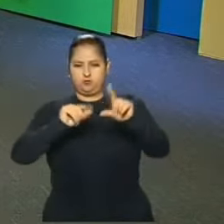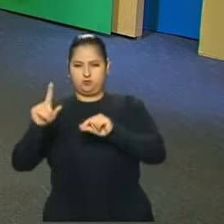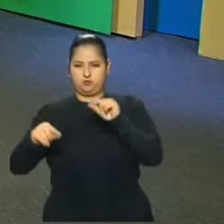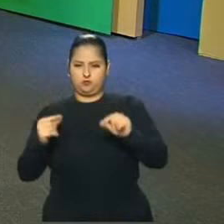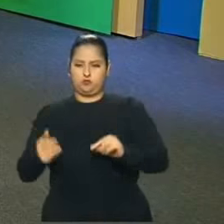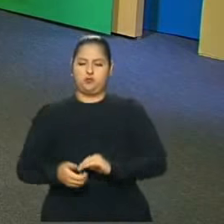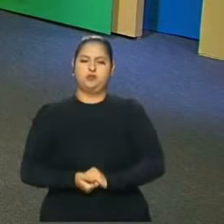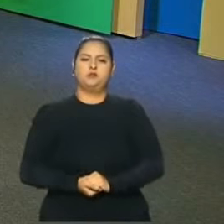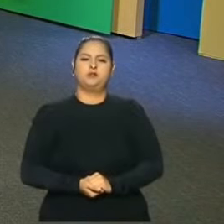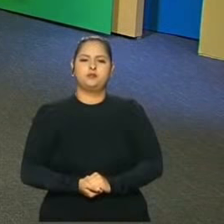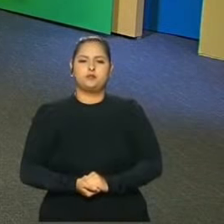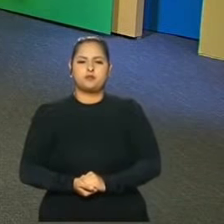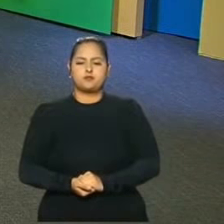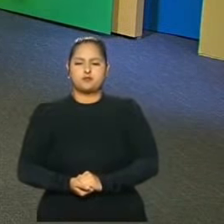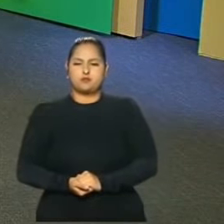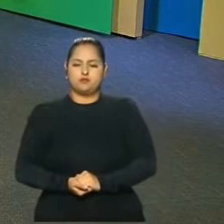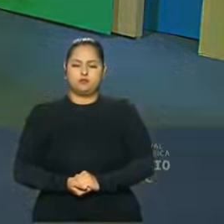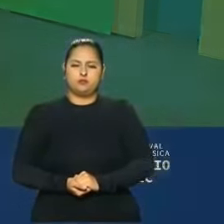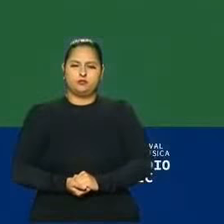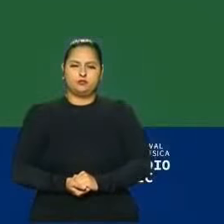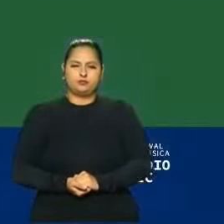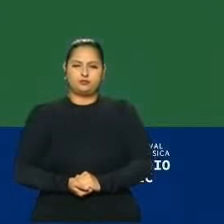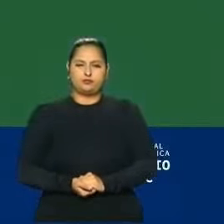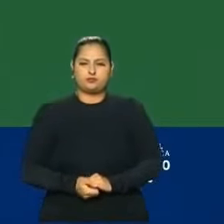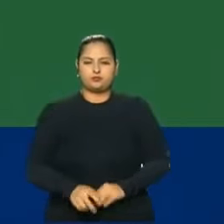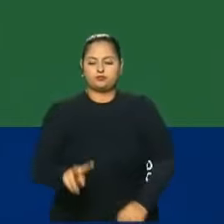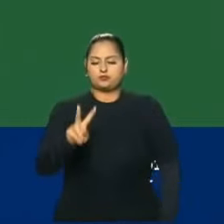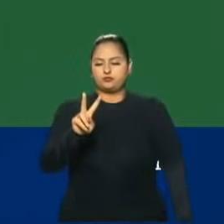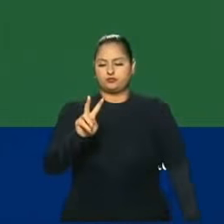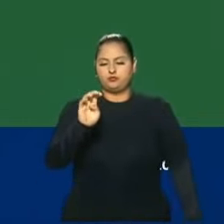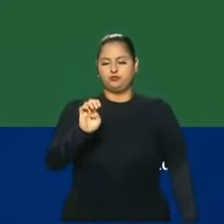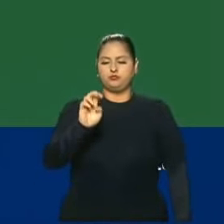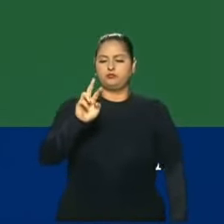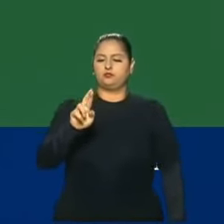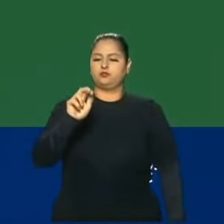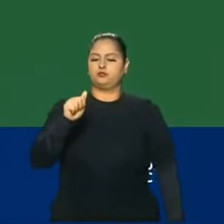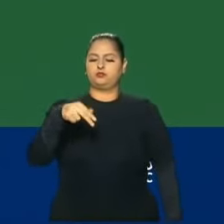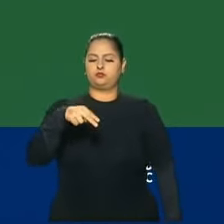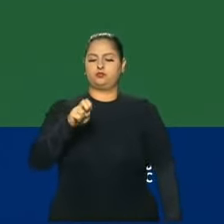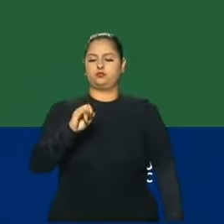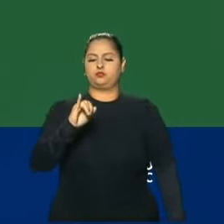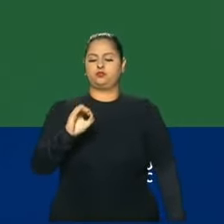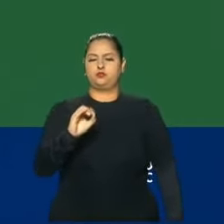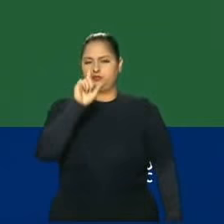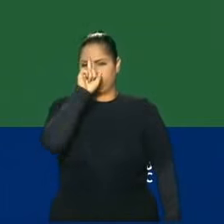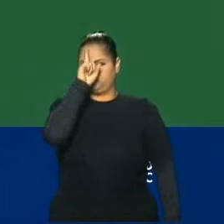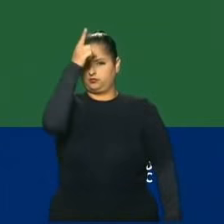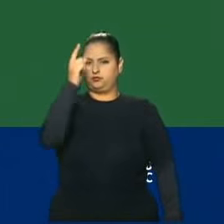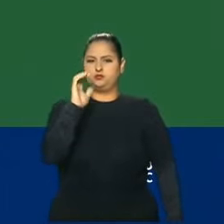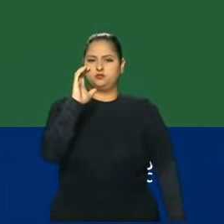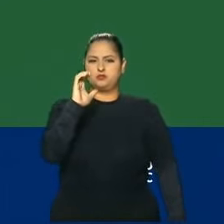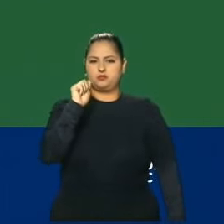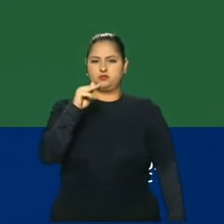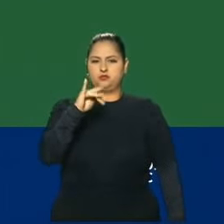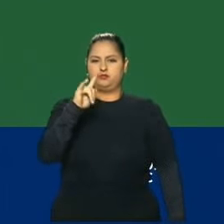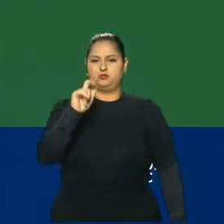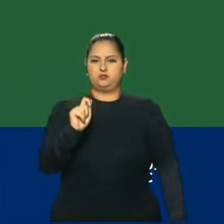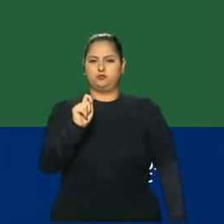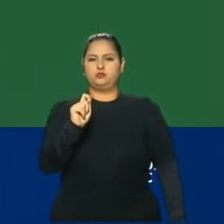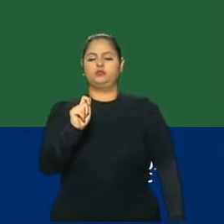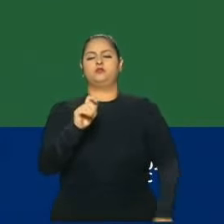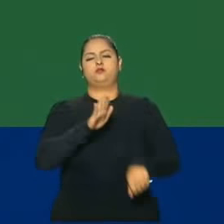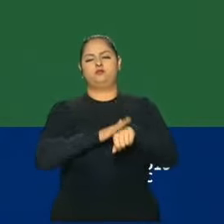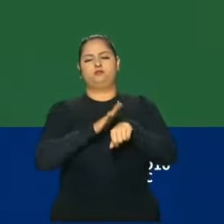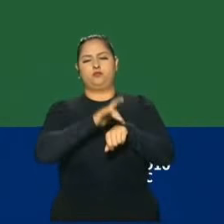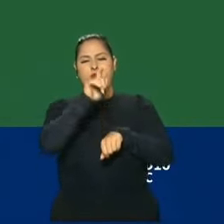O que eu mais gosto em você, eu nem sei. Veraneio, autoria Camila Duarte, interpretação Camila Duarte. É que nem